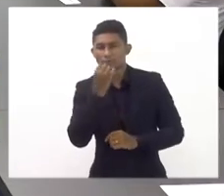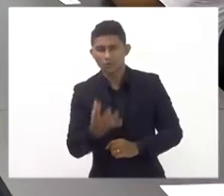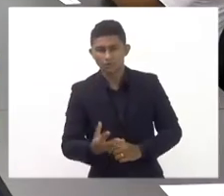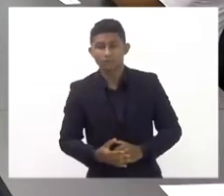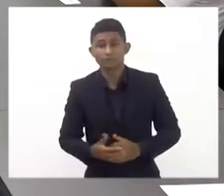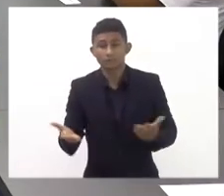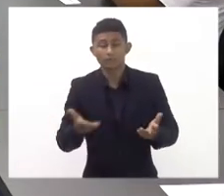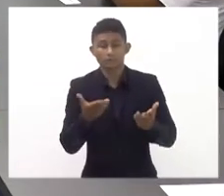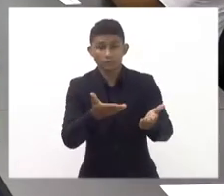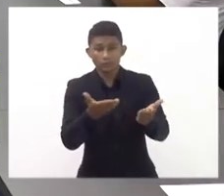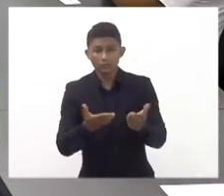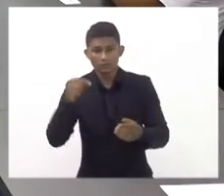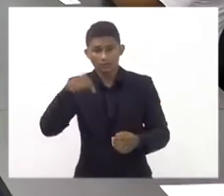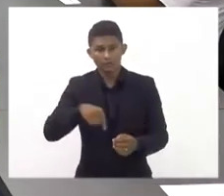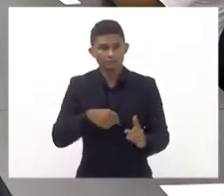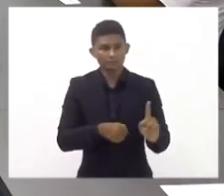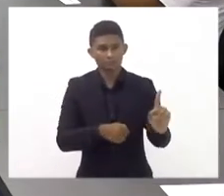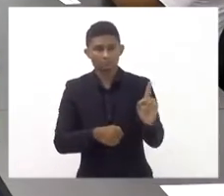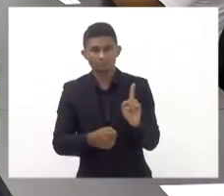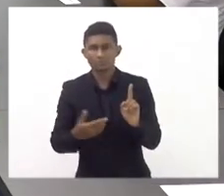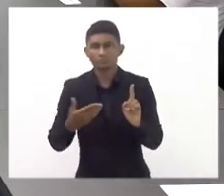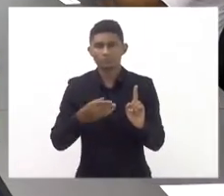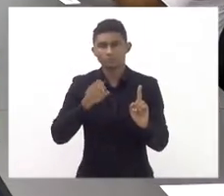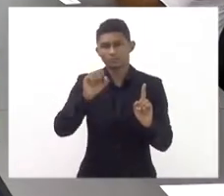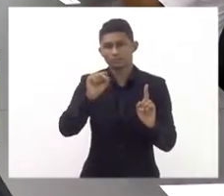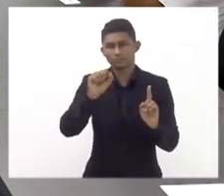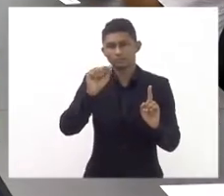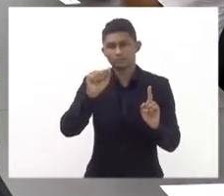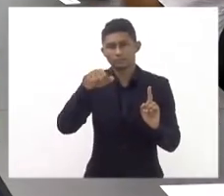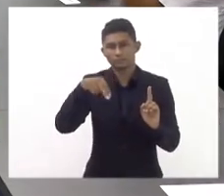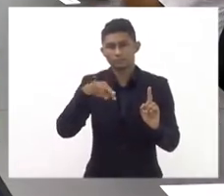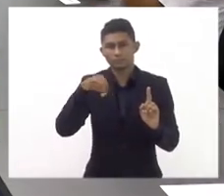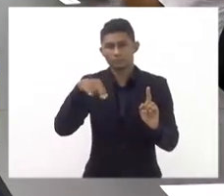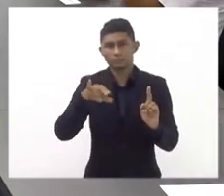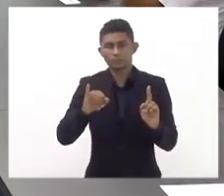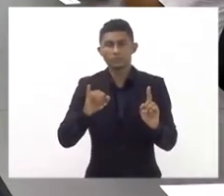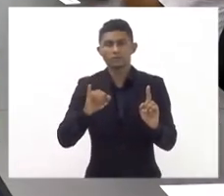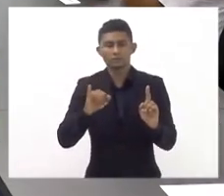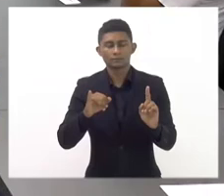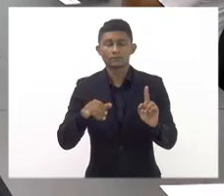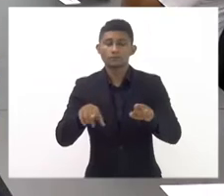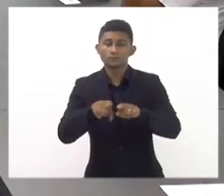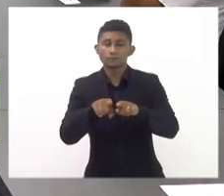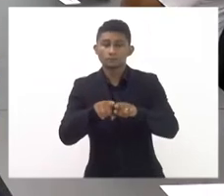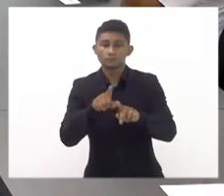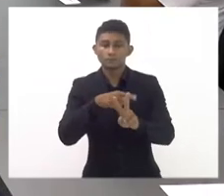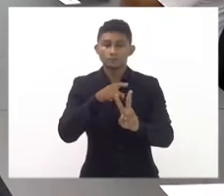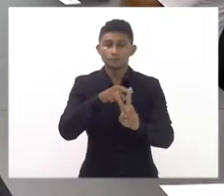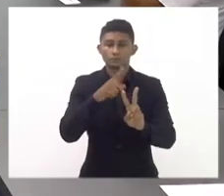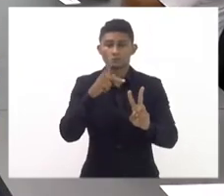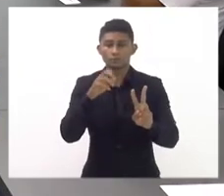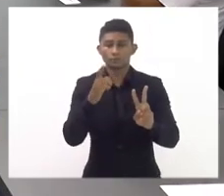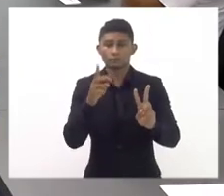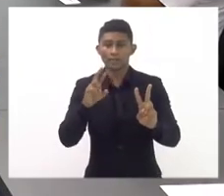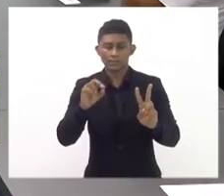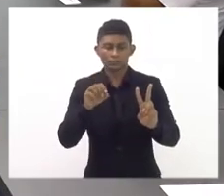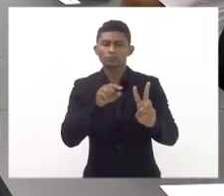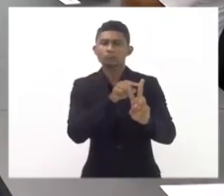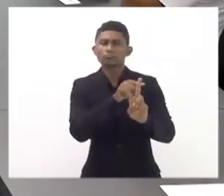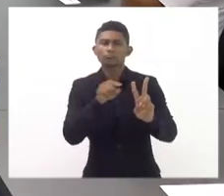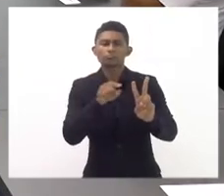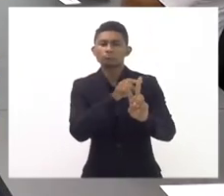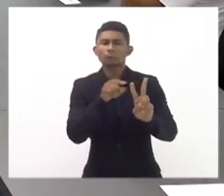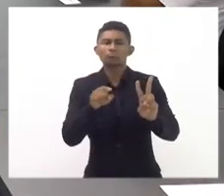uso da palavra agora a Santini e o Pedro, representando a Escola Técnica,